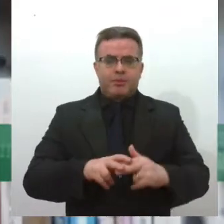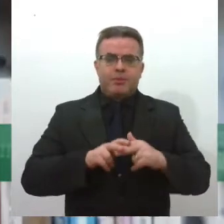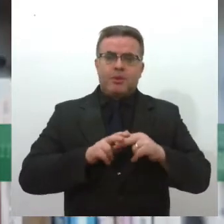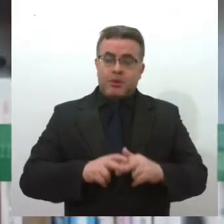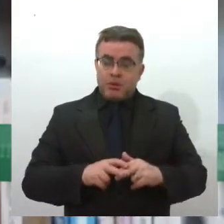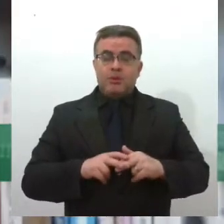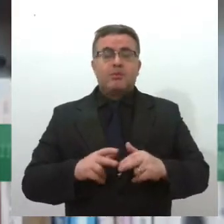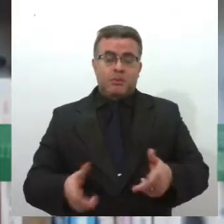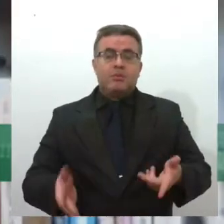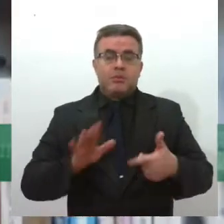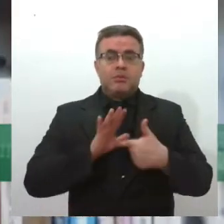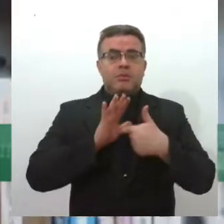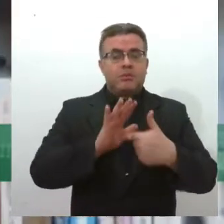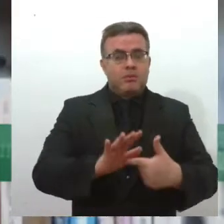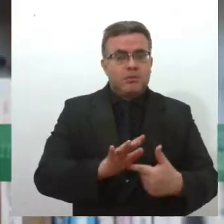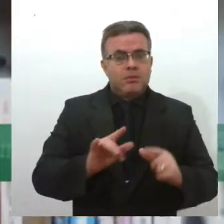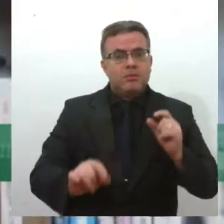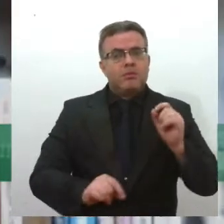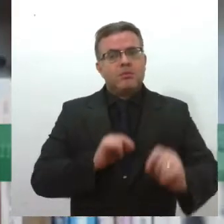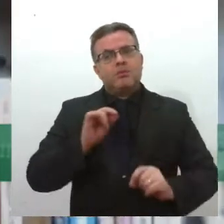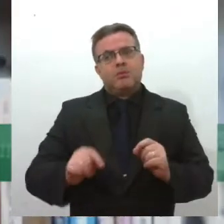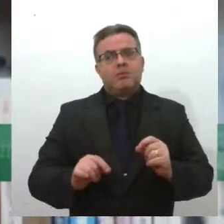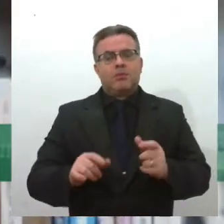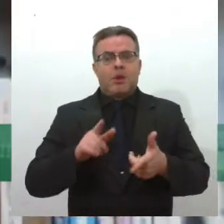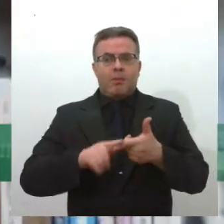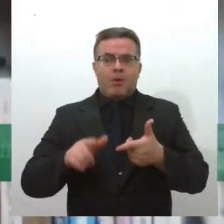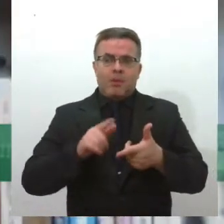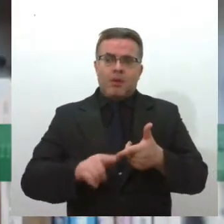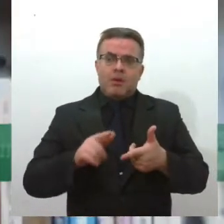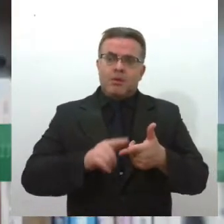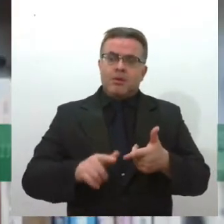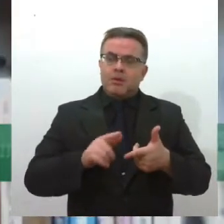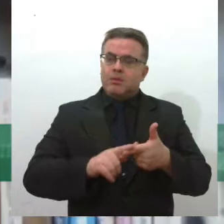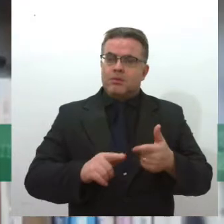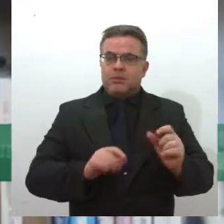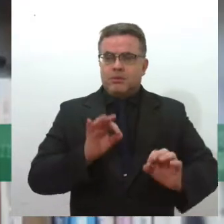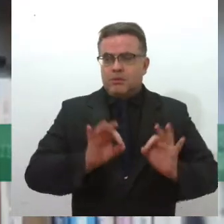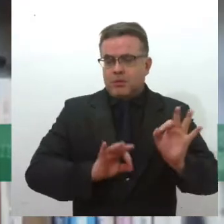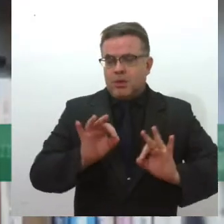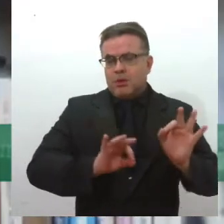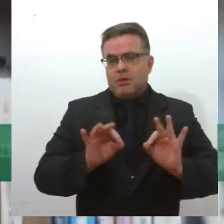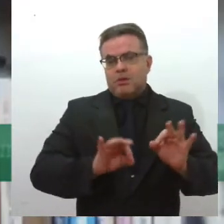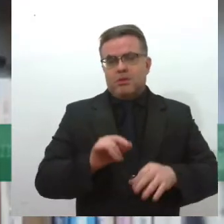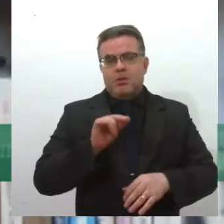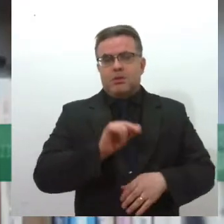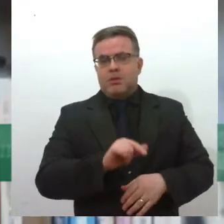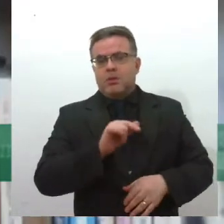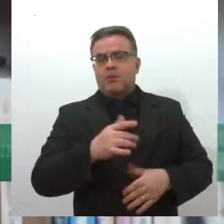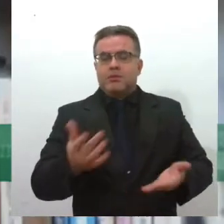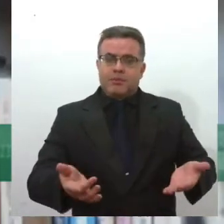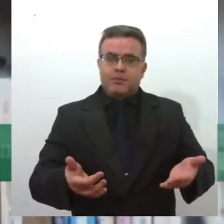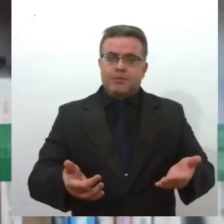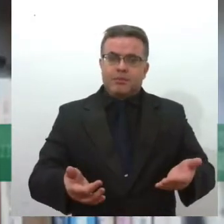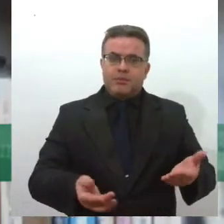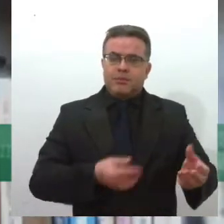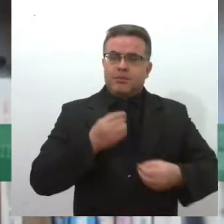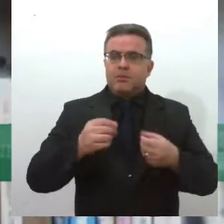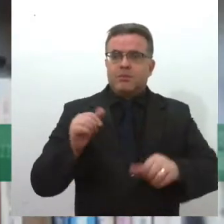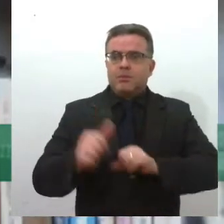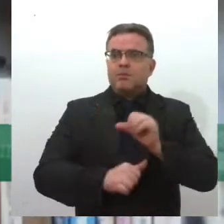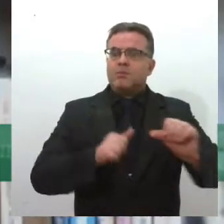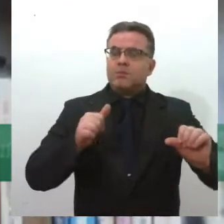que a lei de improbidade administrativa, a mais importante lei anticorrupção em vigor no Brasil, foi transformada